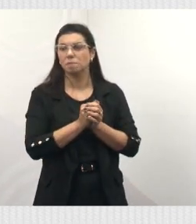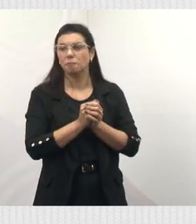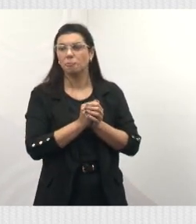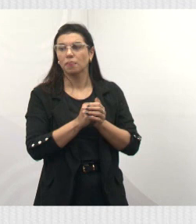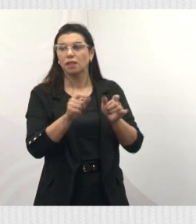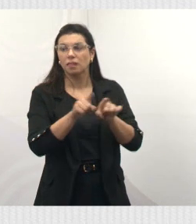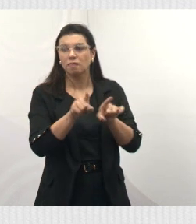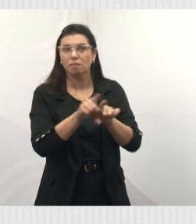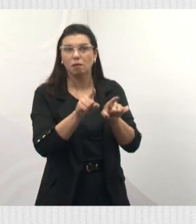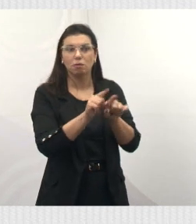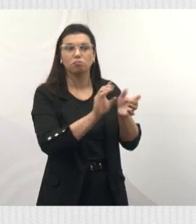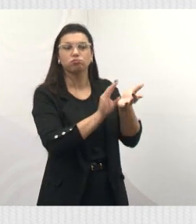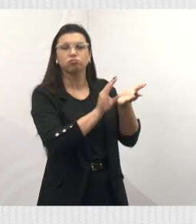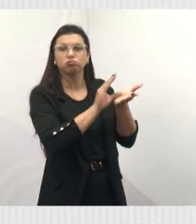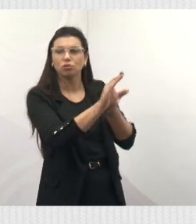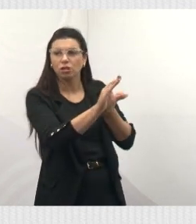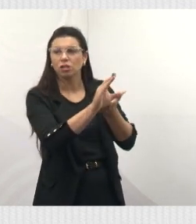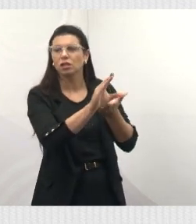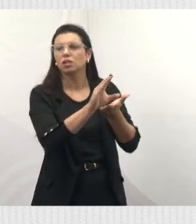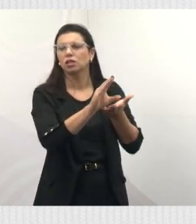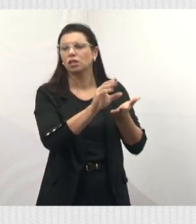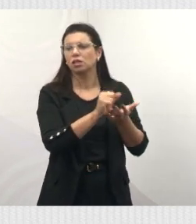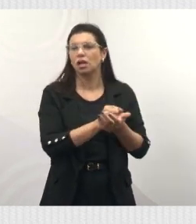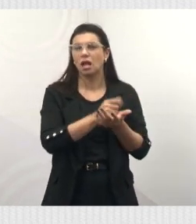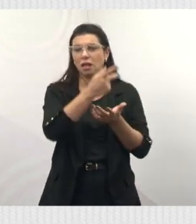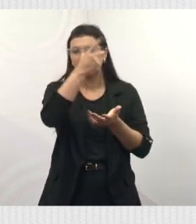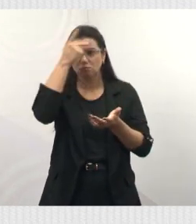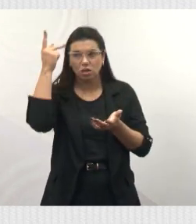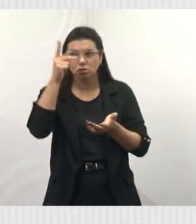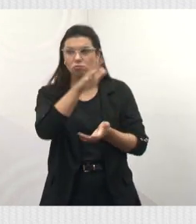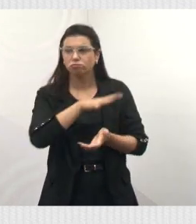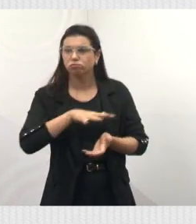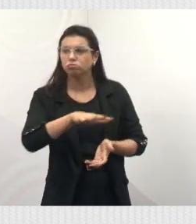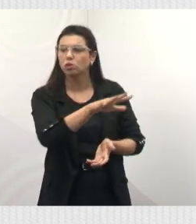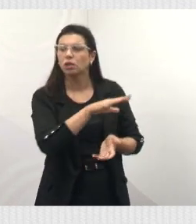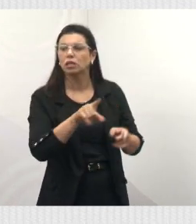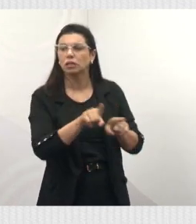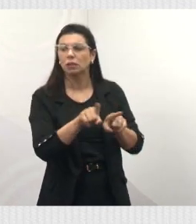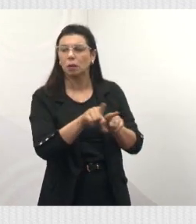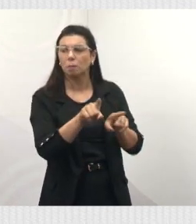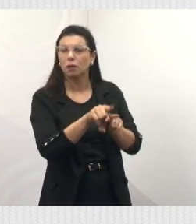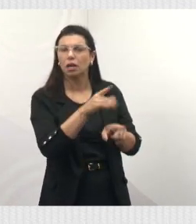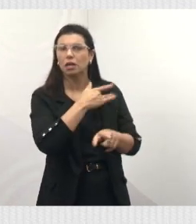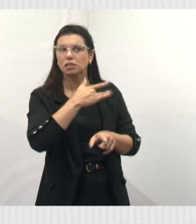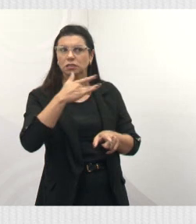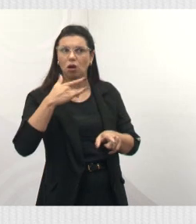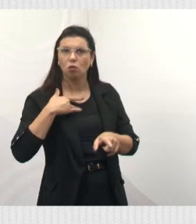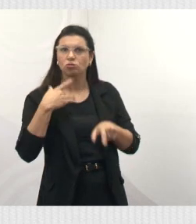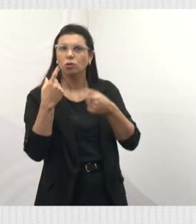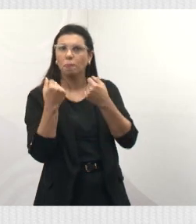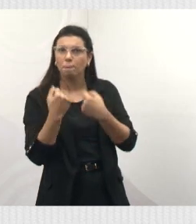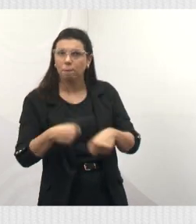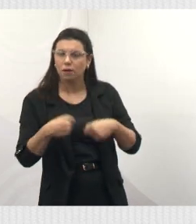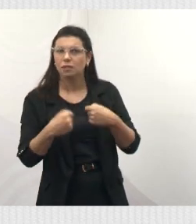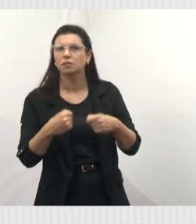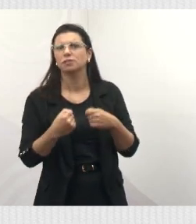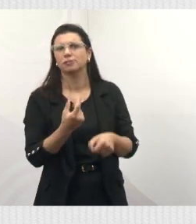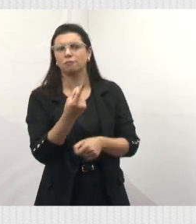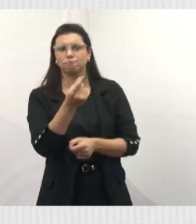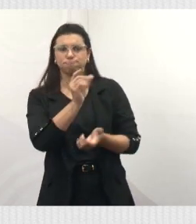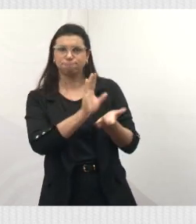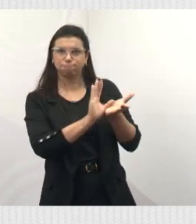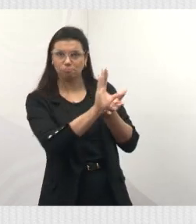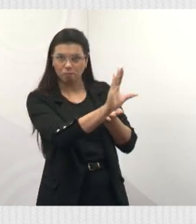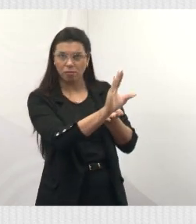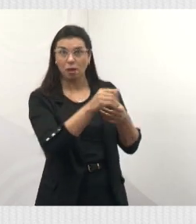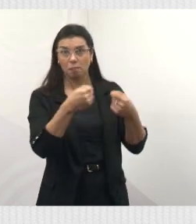a Constituição estabelece que, no mínimo, 15% da receita do município precisa ser investido na saúde. Ali nós